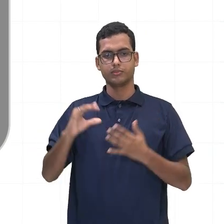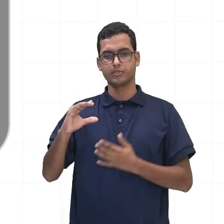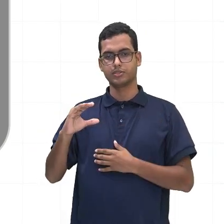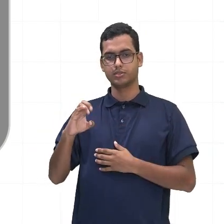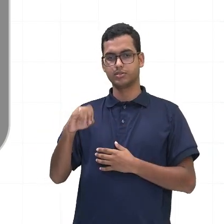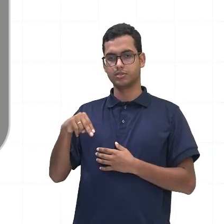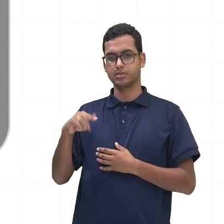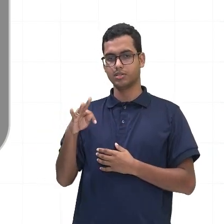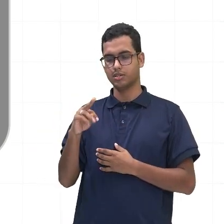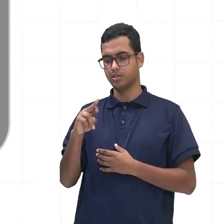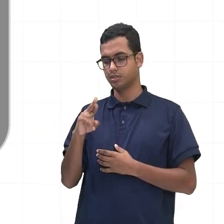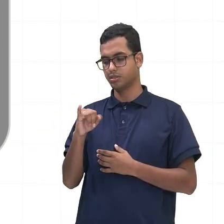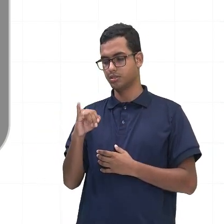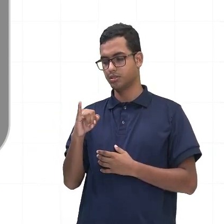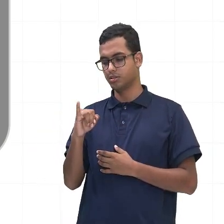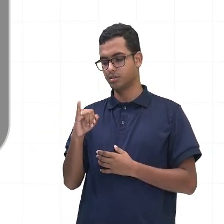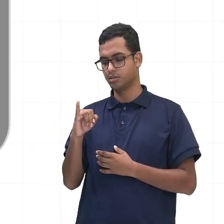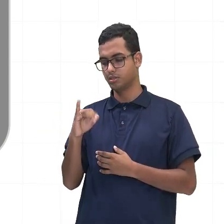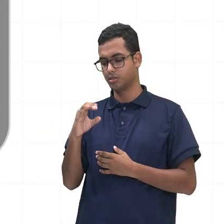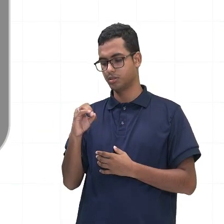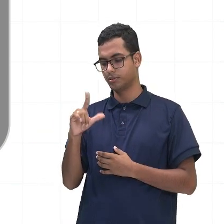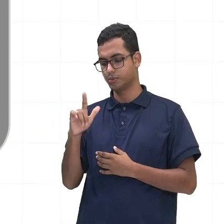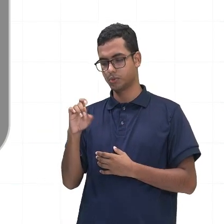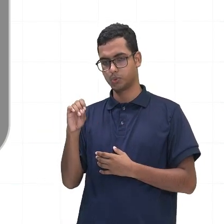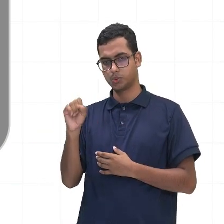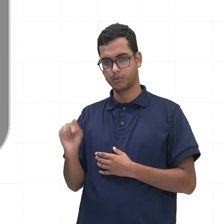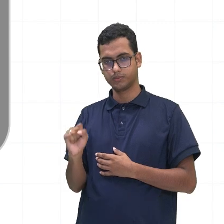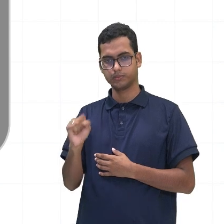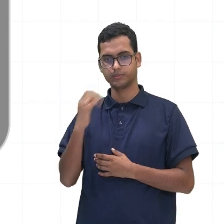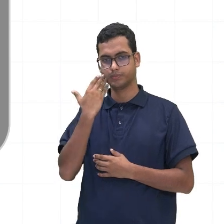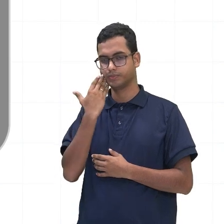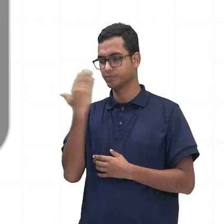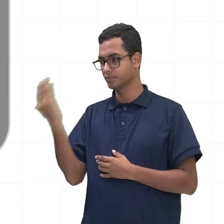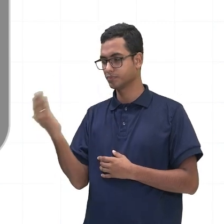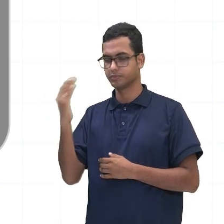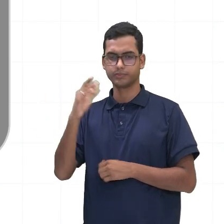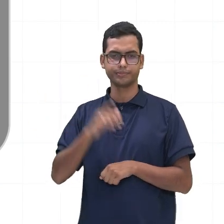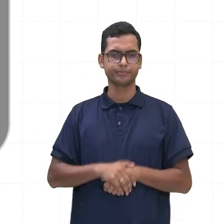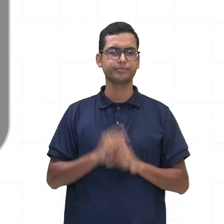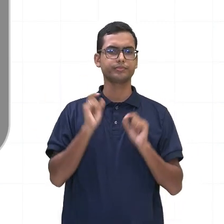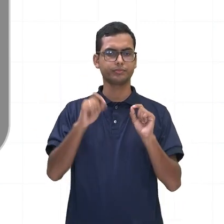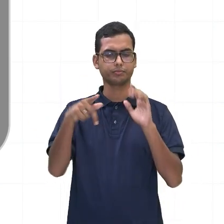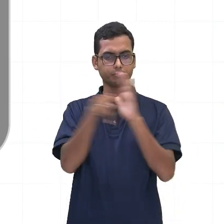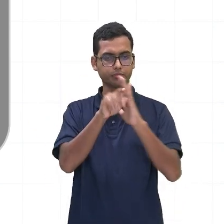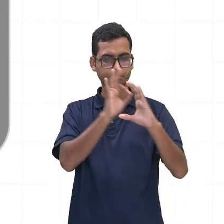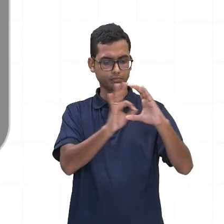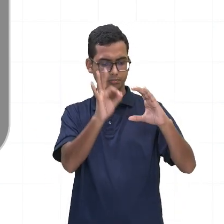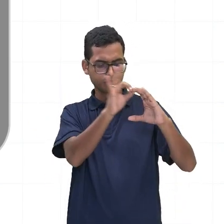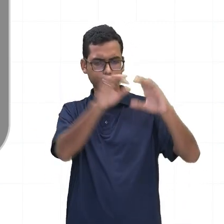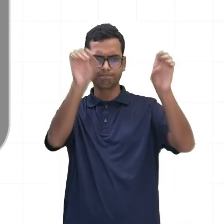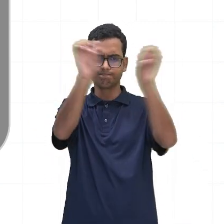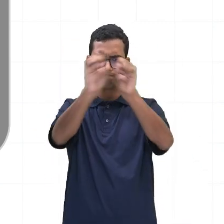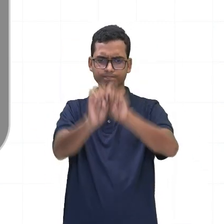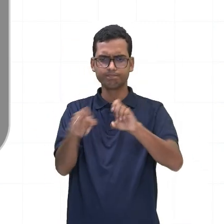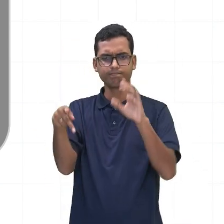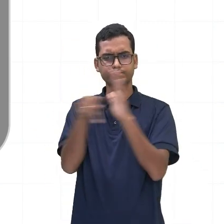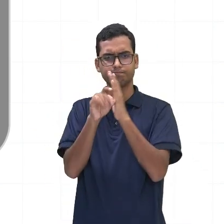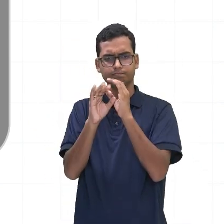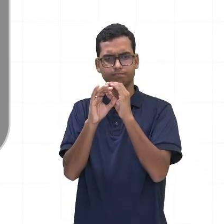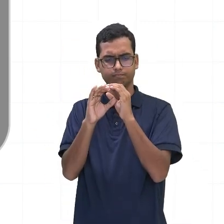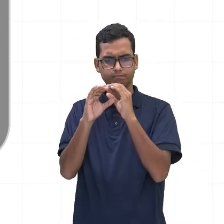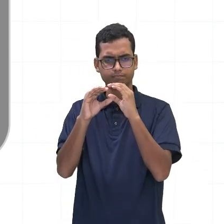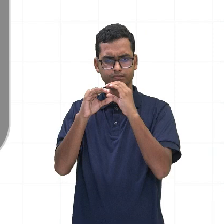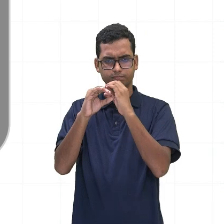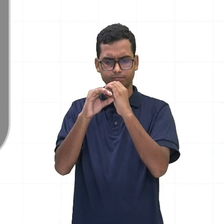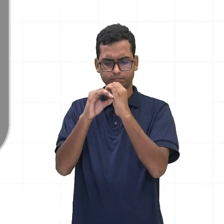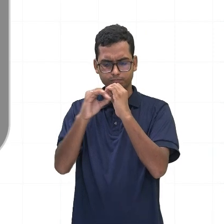que são os centríolos. Os centríolos são organelas com estrutura cilíndrica encontrados nas